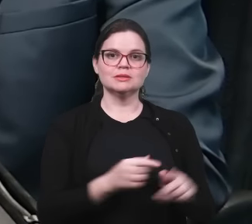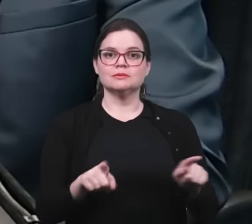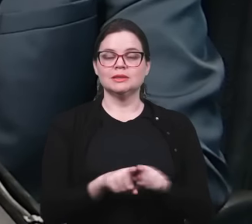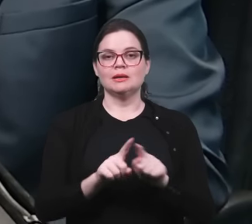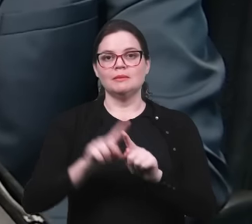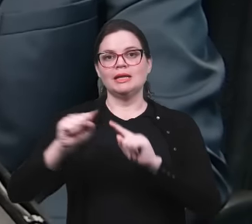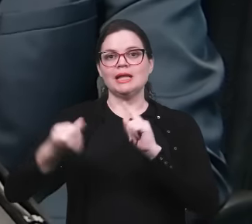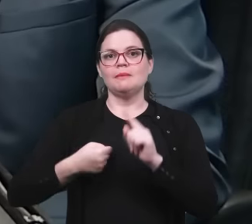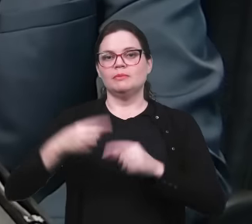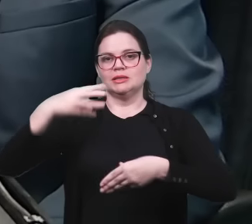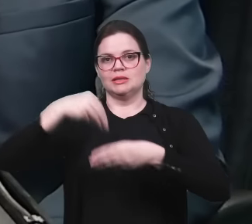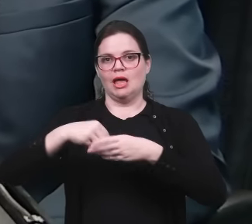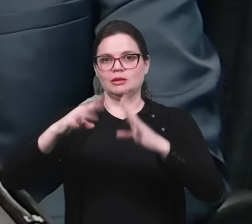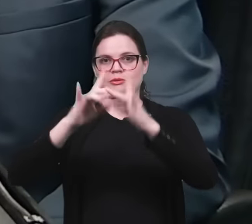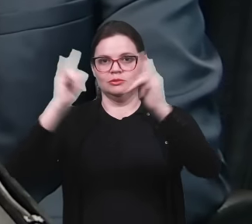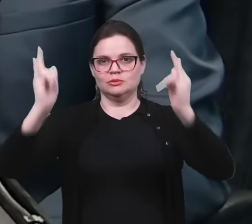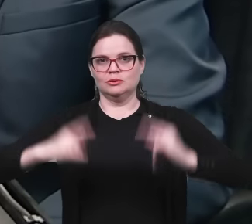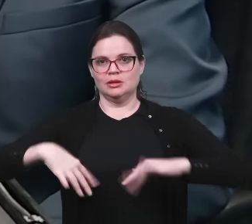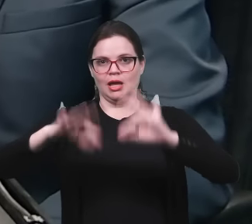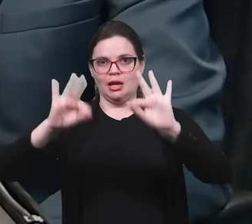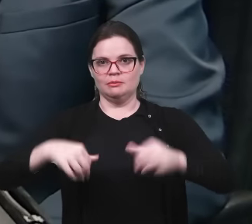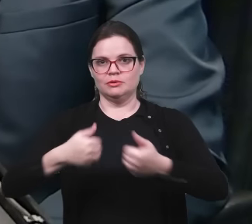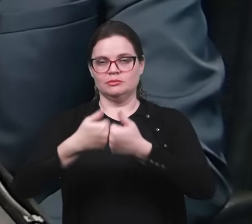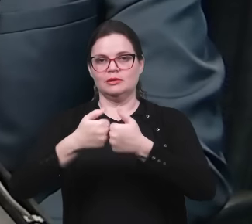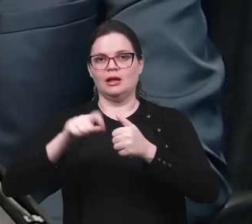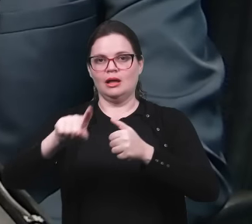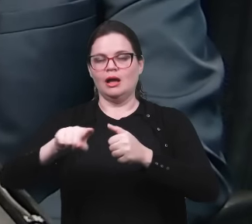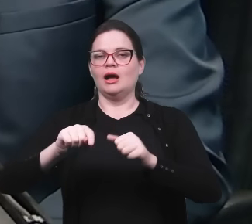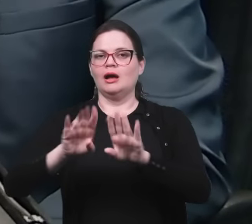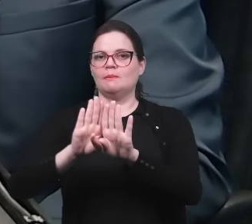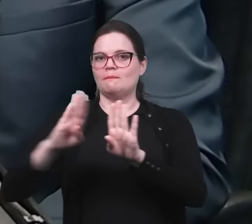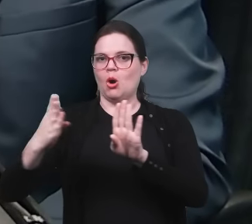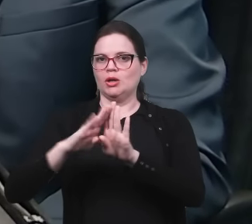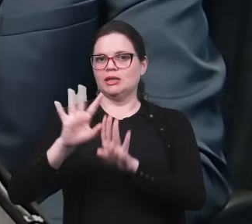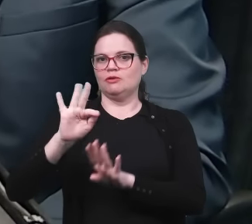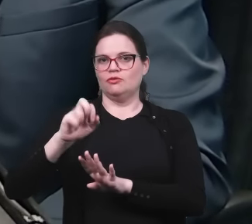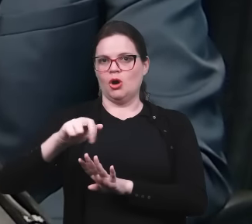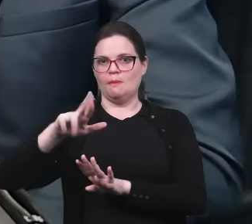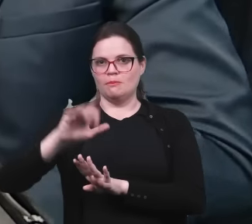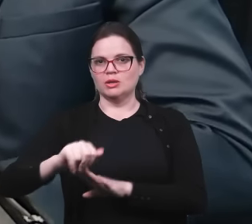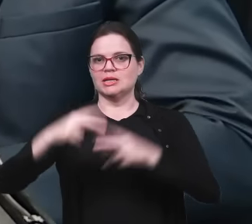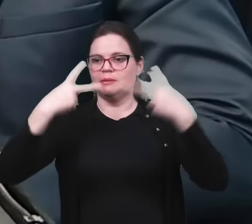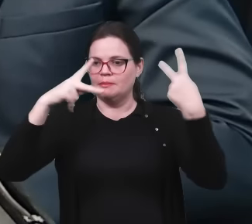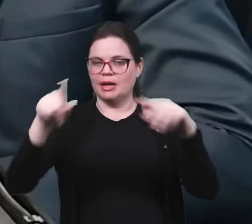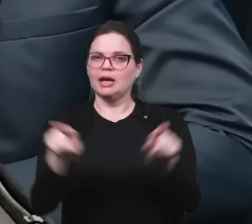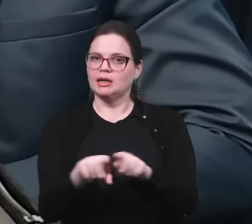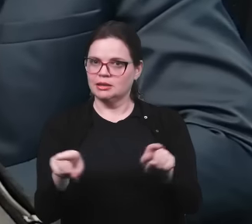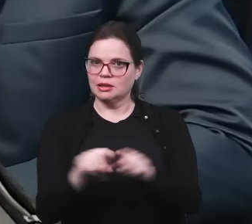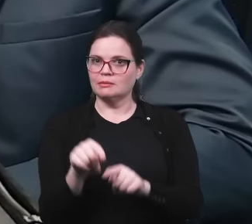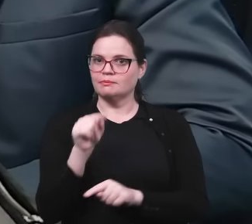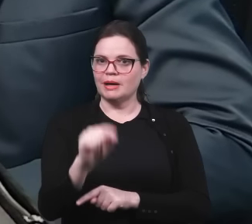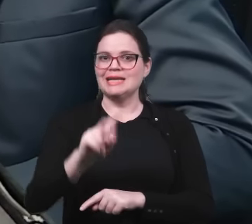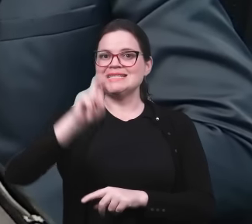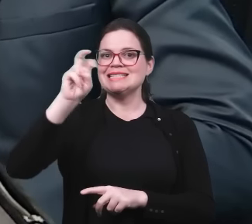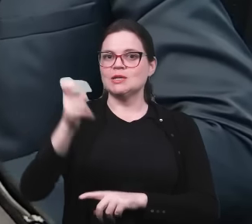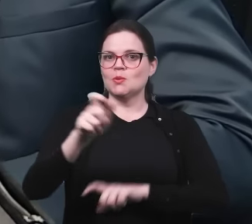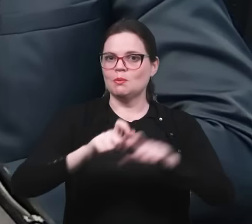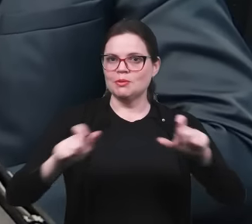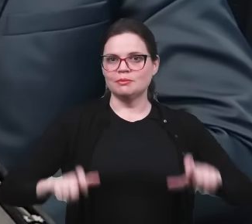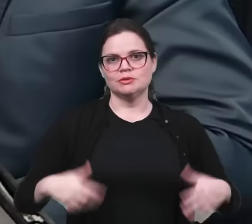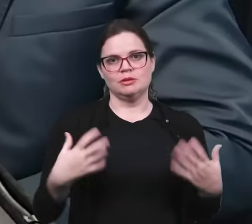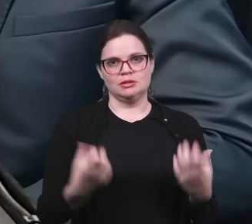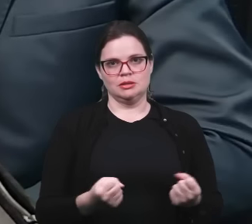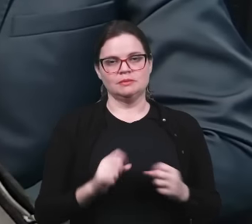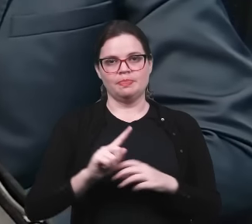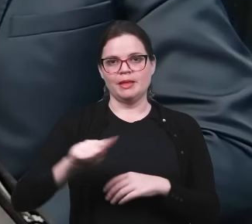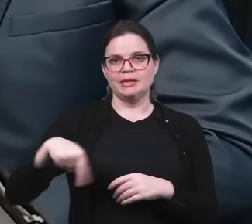também traz a palavra, 5.000 almas. E, por fim, na casa de Cornélio, ele foi até um pouco resistente, né? Não queria,